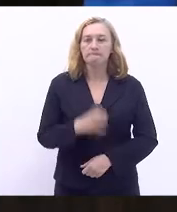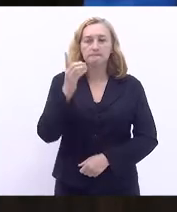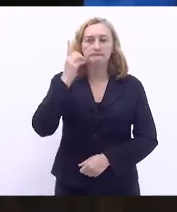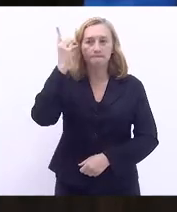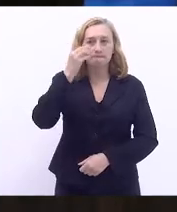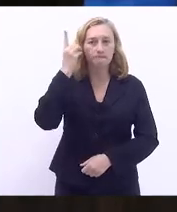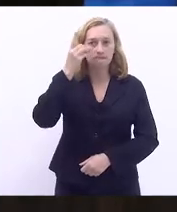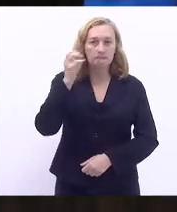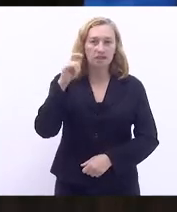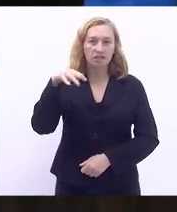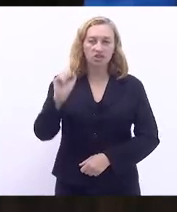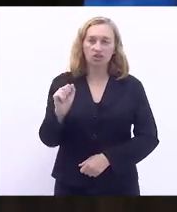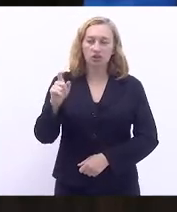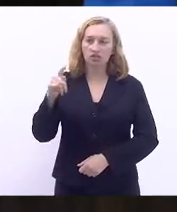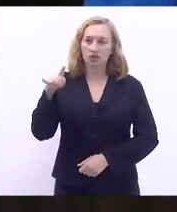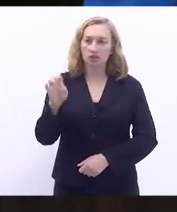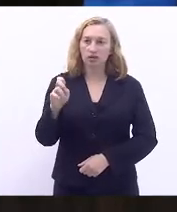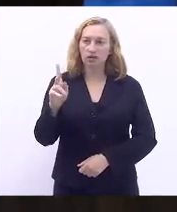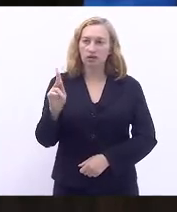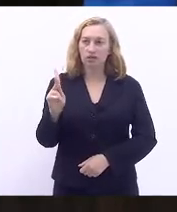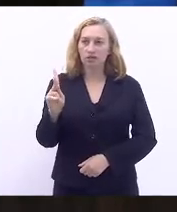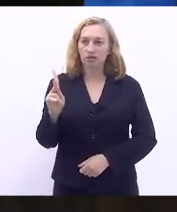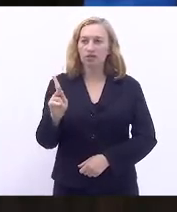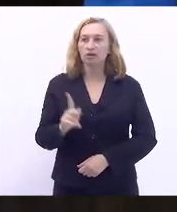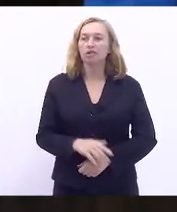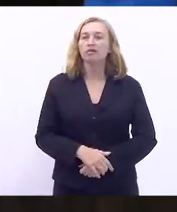Deputado Alexandre Knoploch.